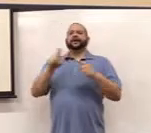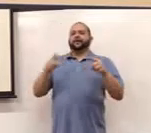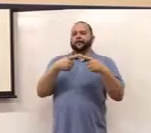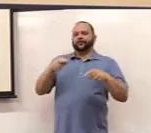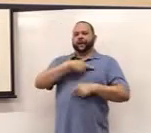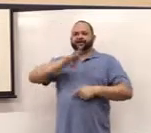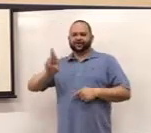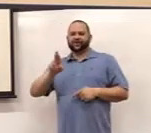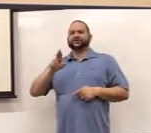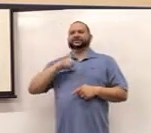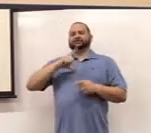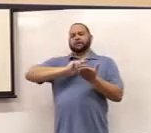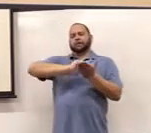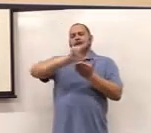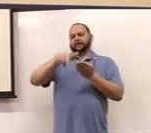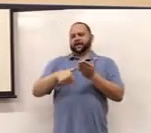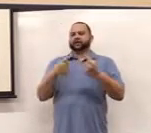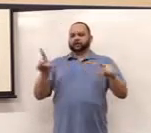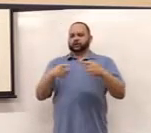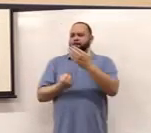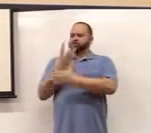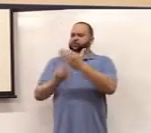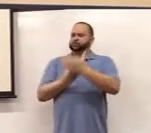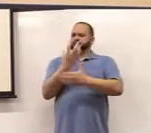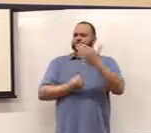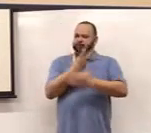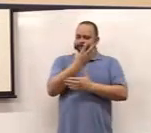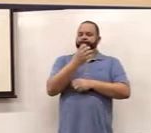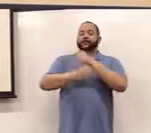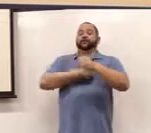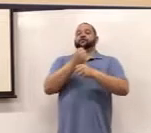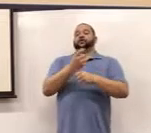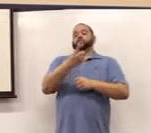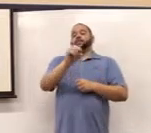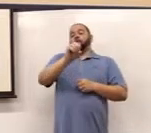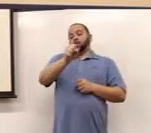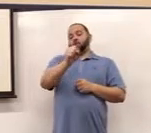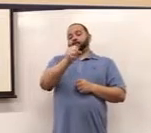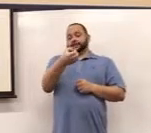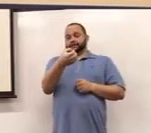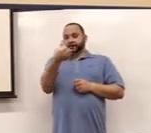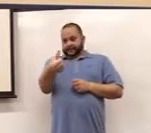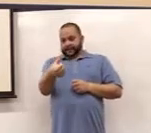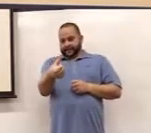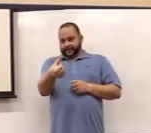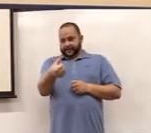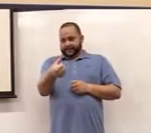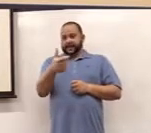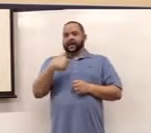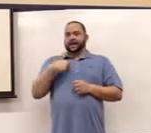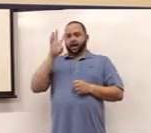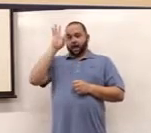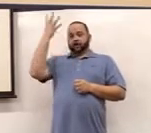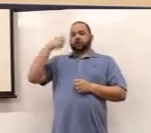ele vem matador, uma atrás da outra. E aí, lá em 1806, no esboço do quarteto número 9 dele, ele resolve